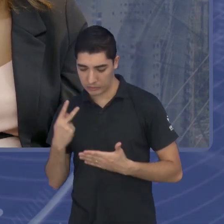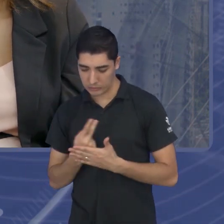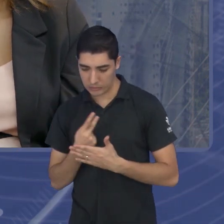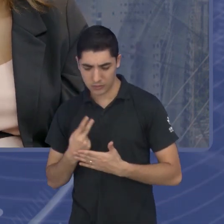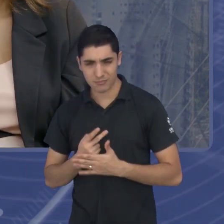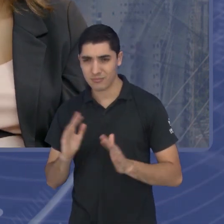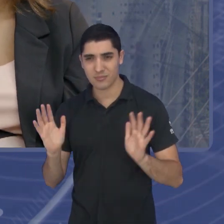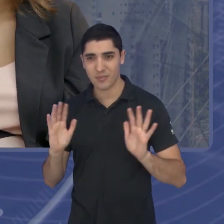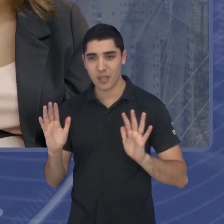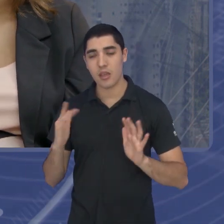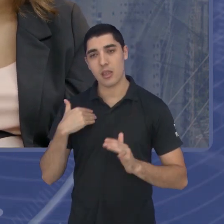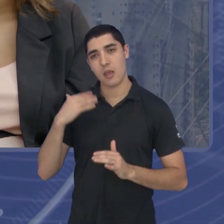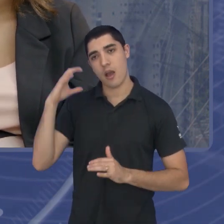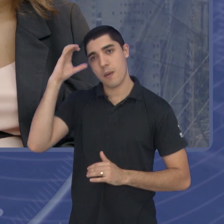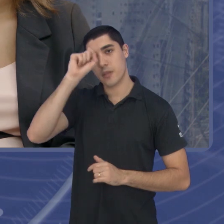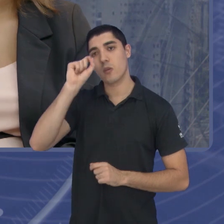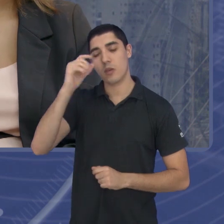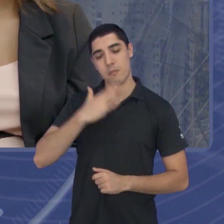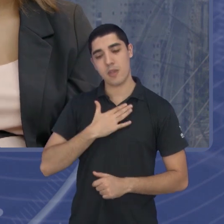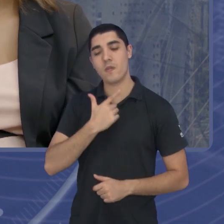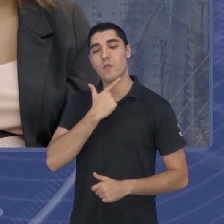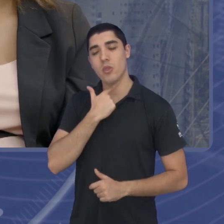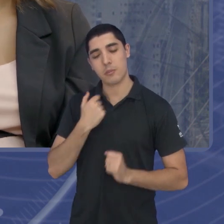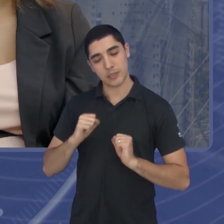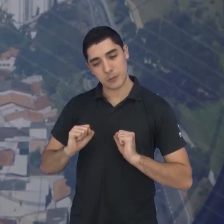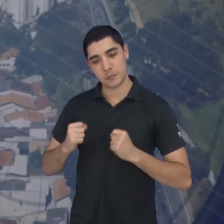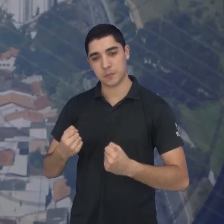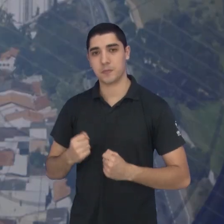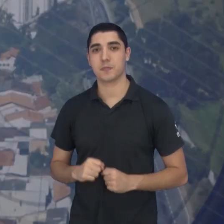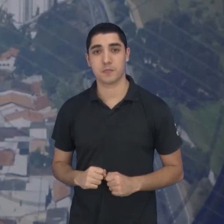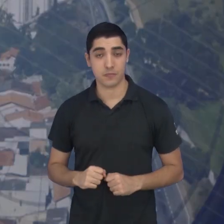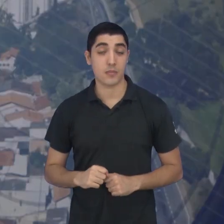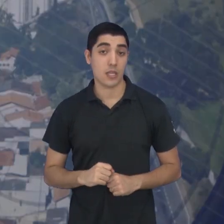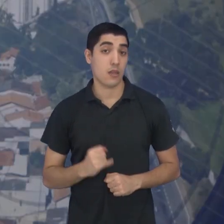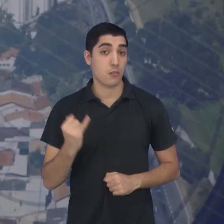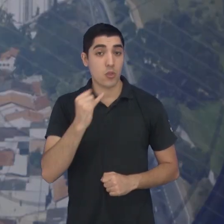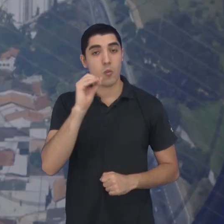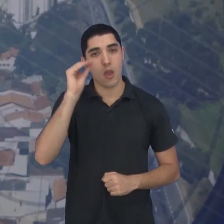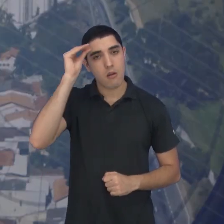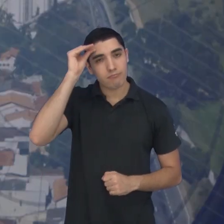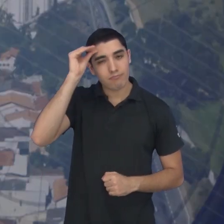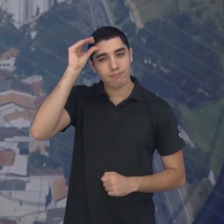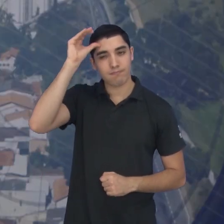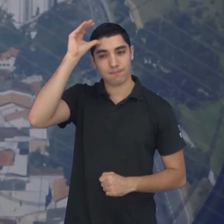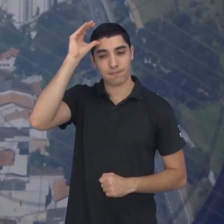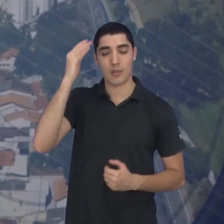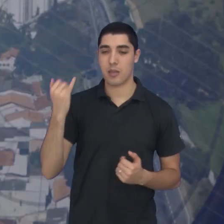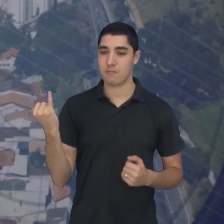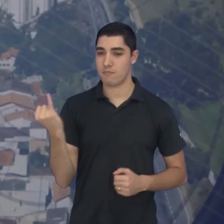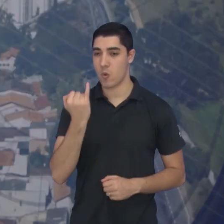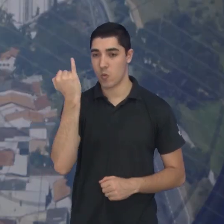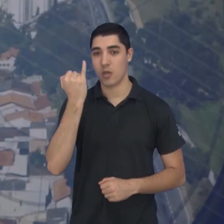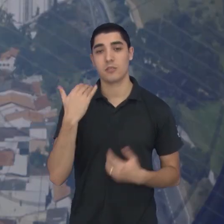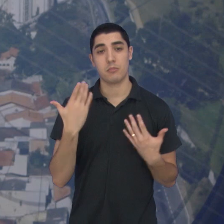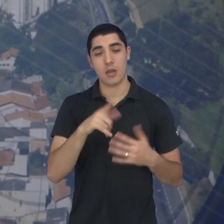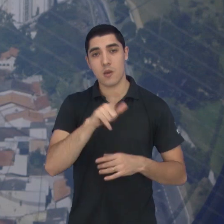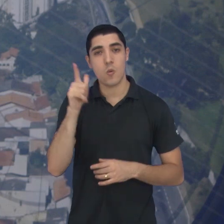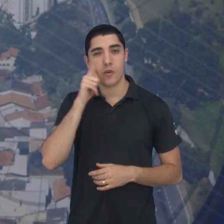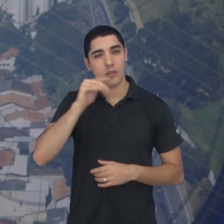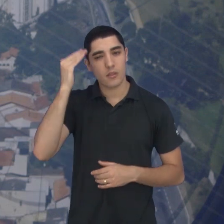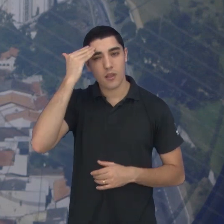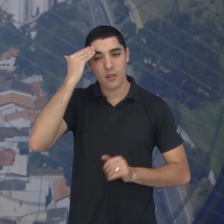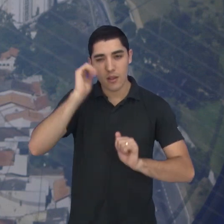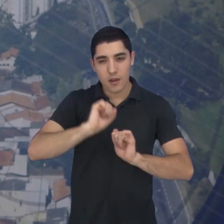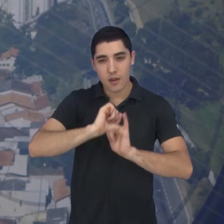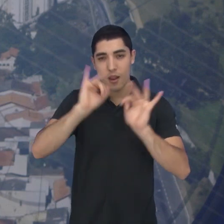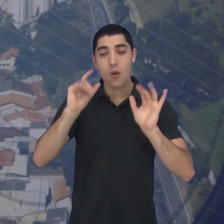necessidades e aprender a bancar o próprio desejo. É isso, eu acho que o autoconhecimento é primordial nisso também, né? Para você entender o que falta, ficar